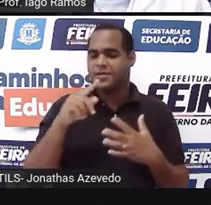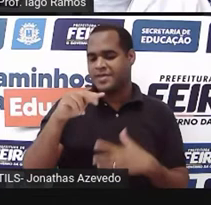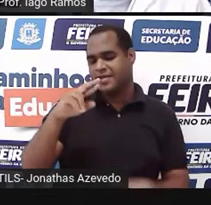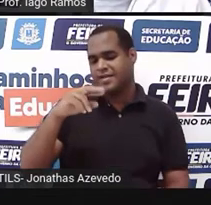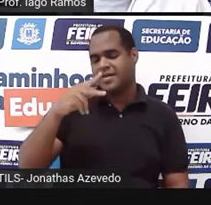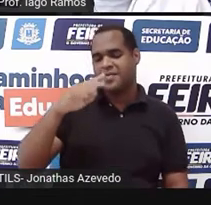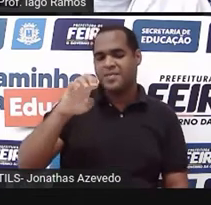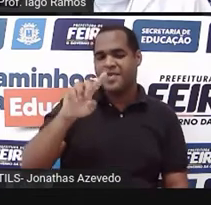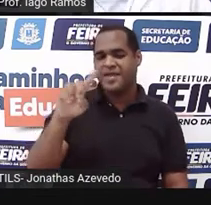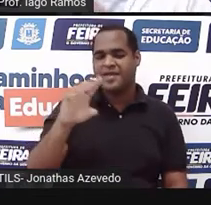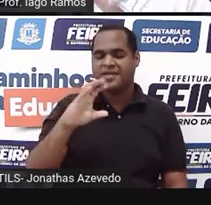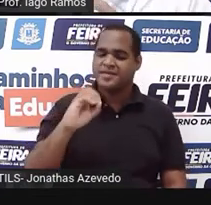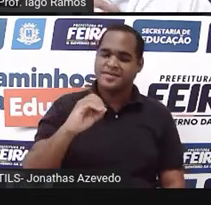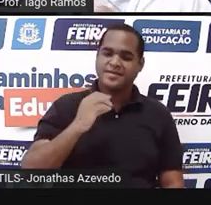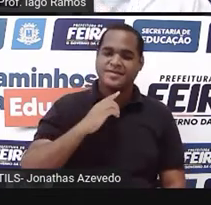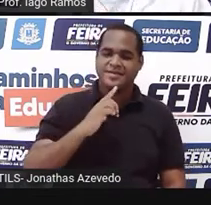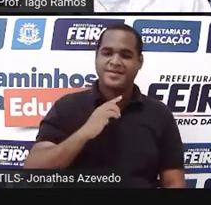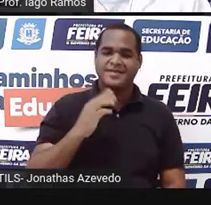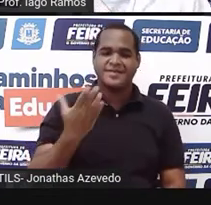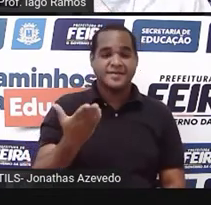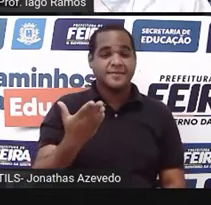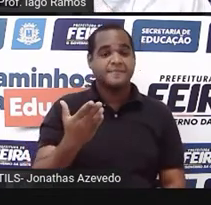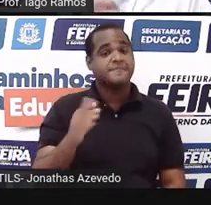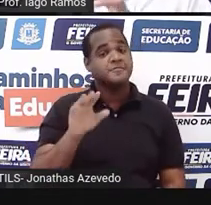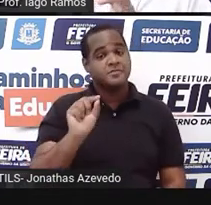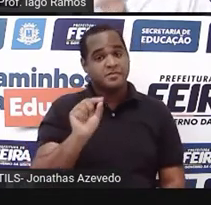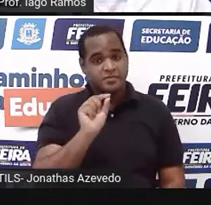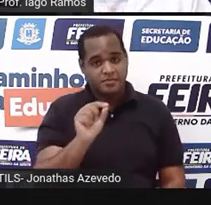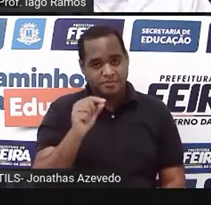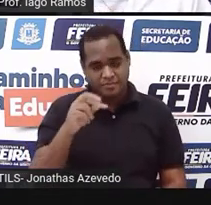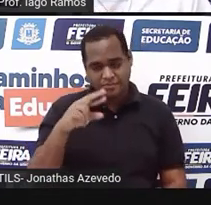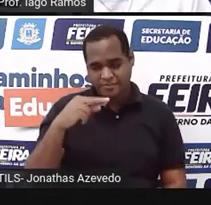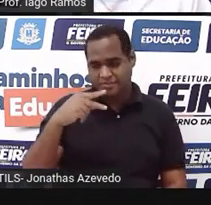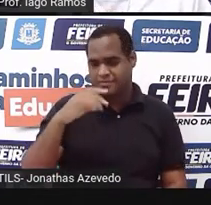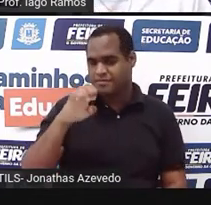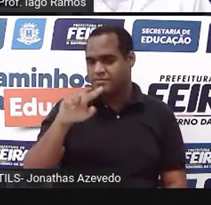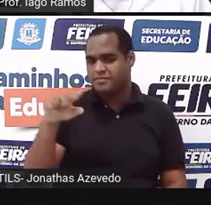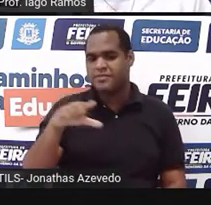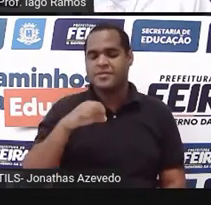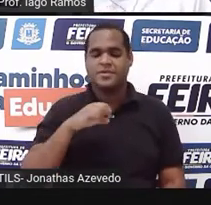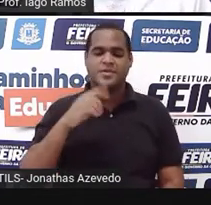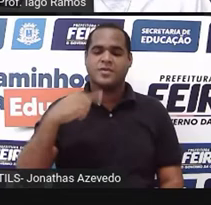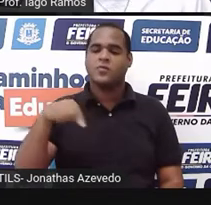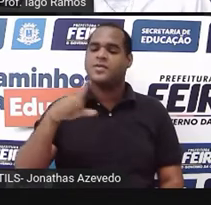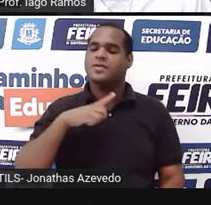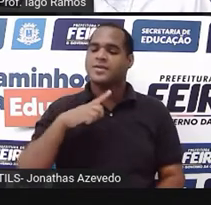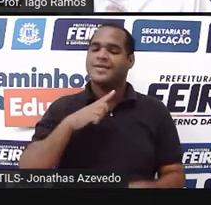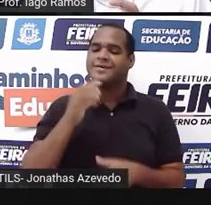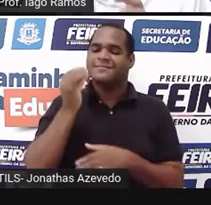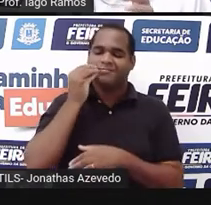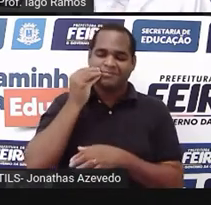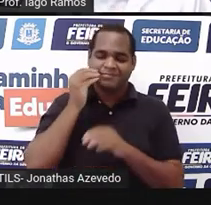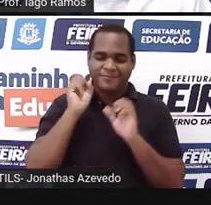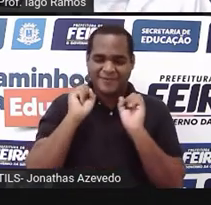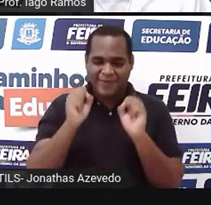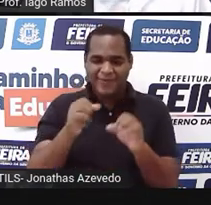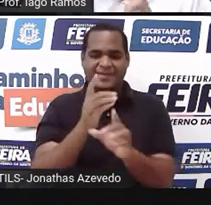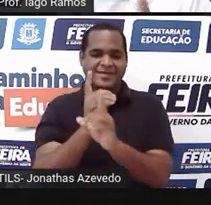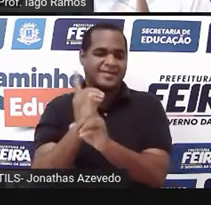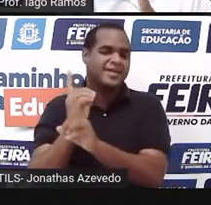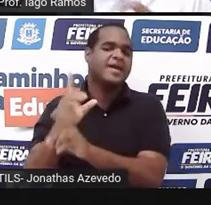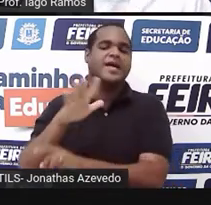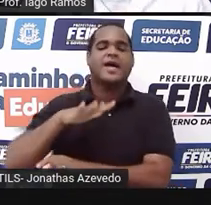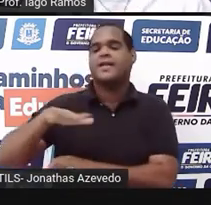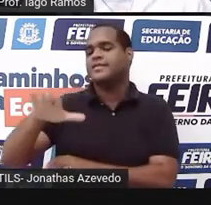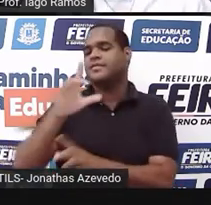Tá bom então é esse quadrilátero que a gente vai tentar encontrar uma maneira de achar a